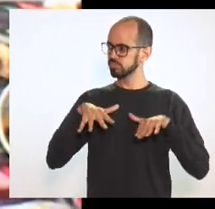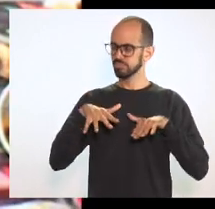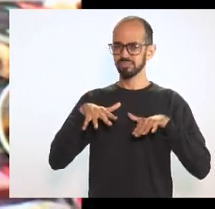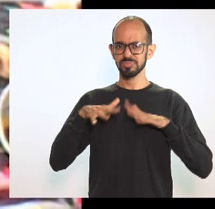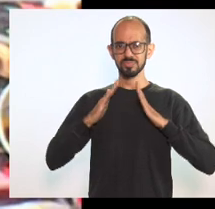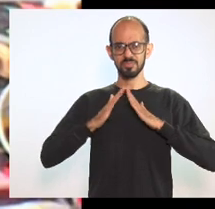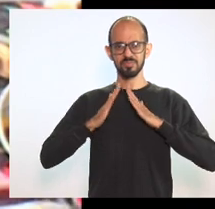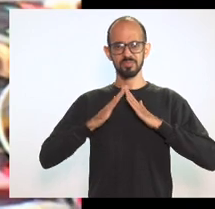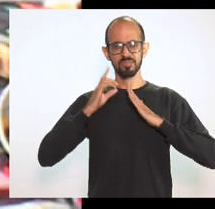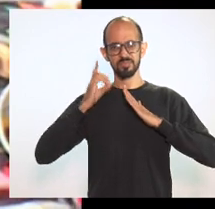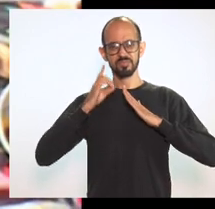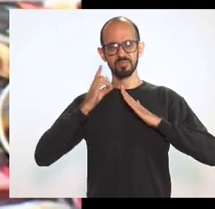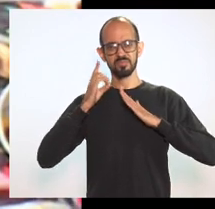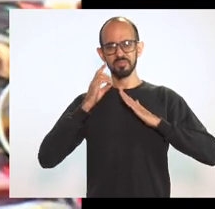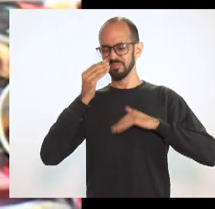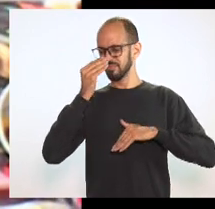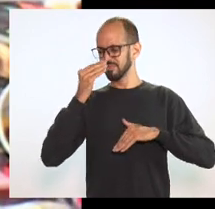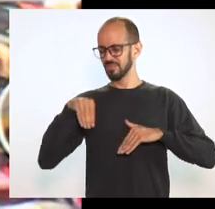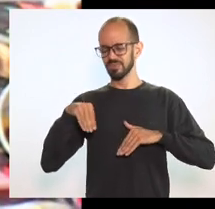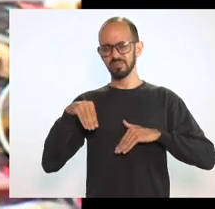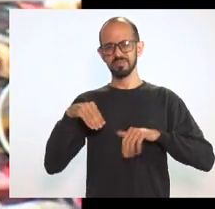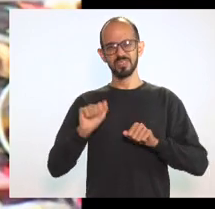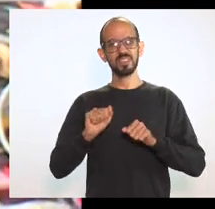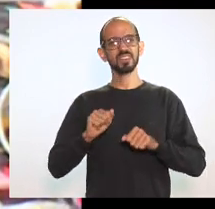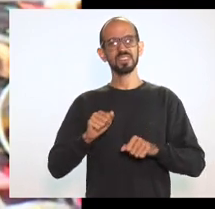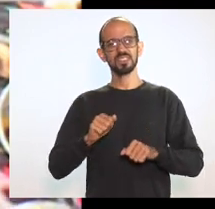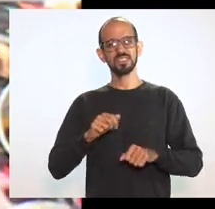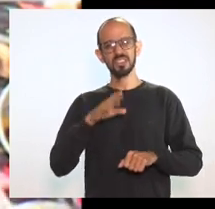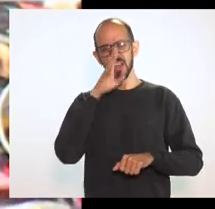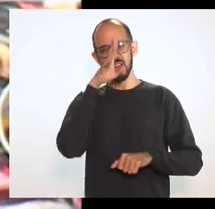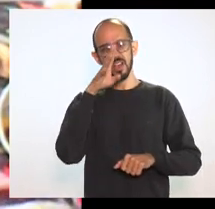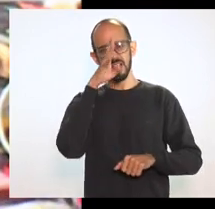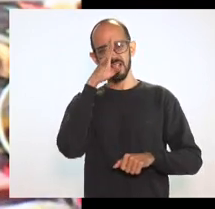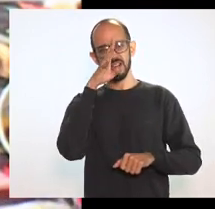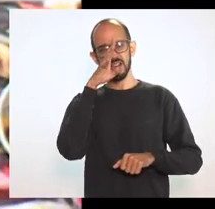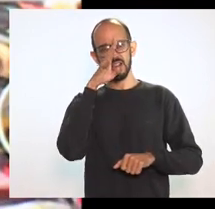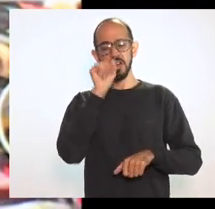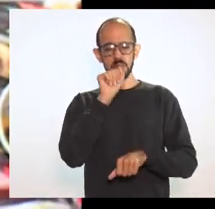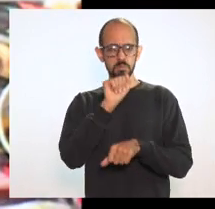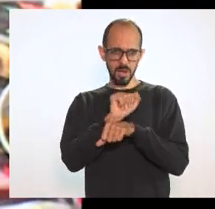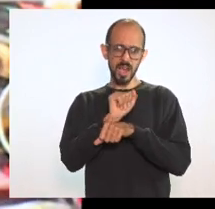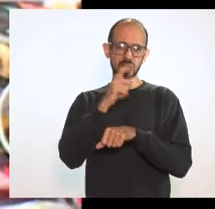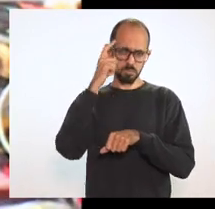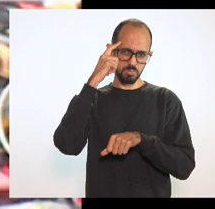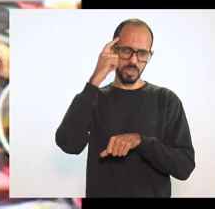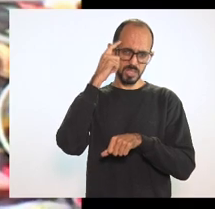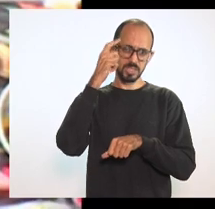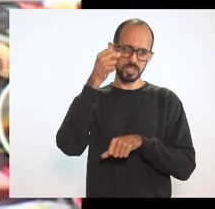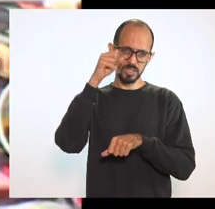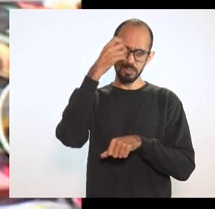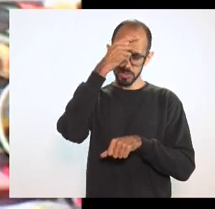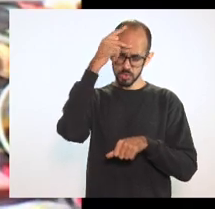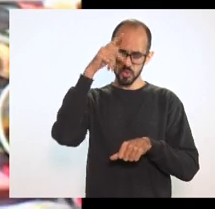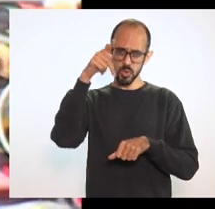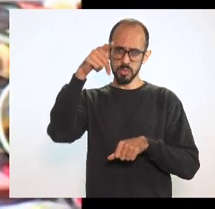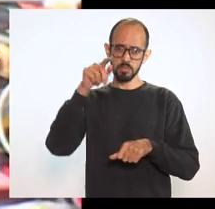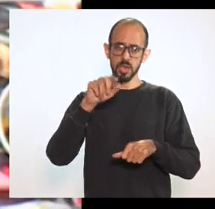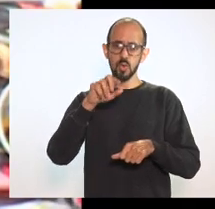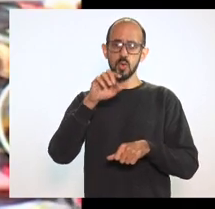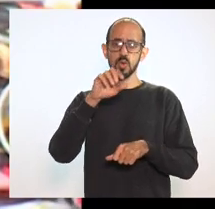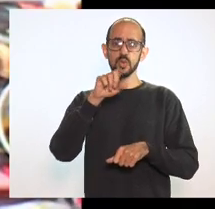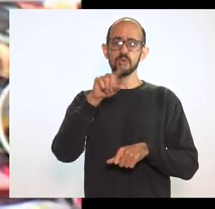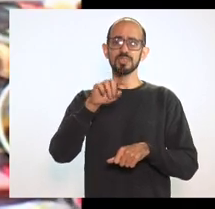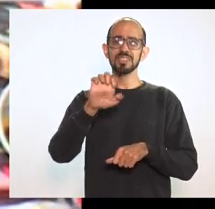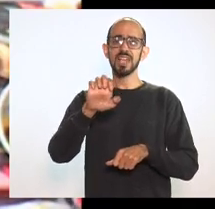de negacionismo, de distorção, de agressividade. Para pensar se essas pessoas que pegaram o Zé Gotinha, um